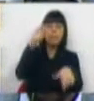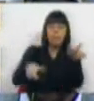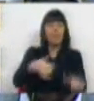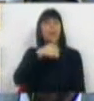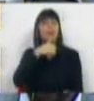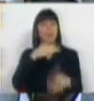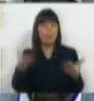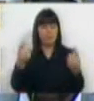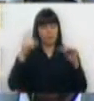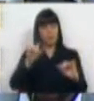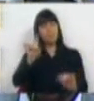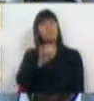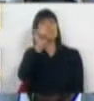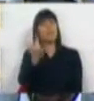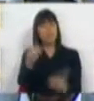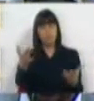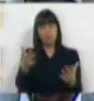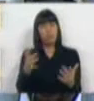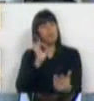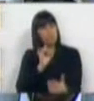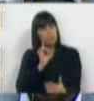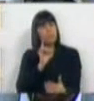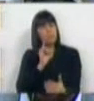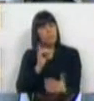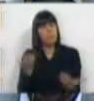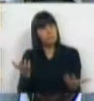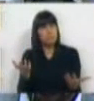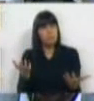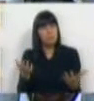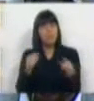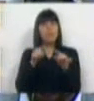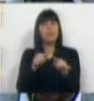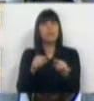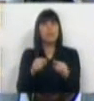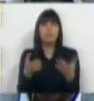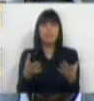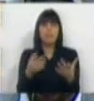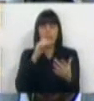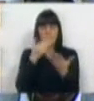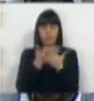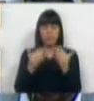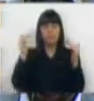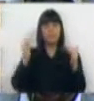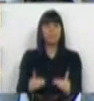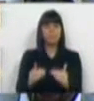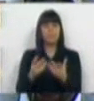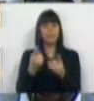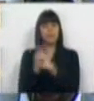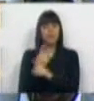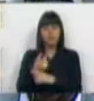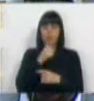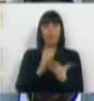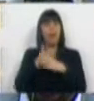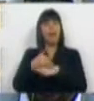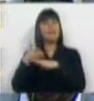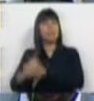utentes. Quanto à questão muito pertinente que levanta de que a desburocratização, desmaterialização e